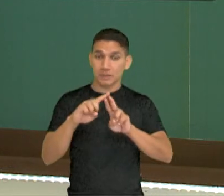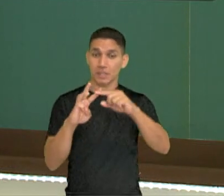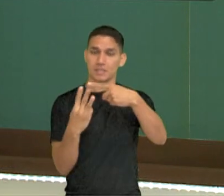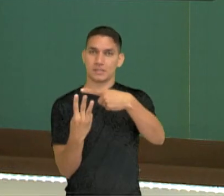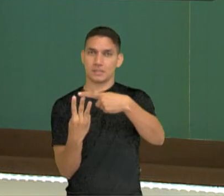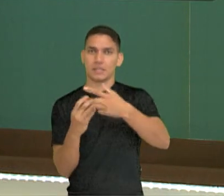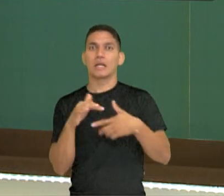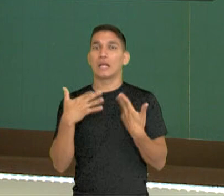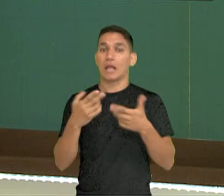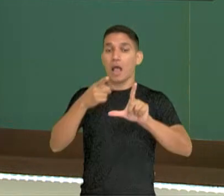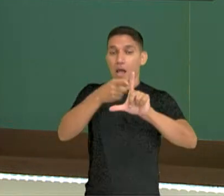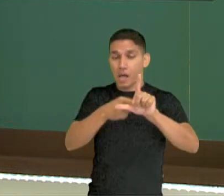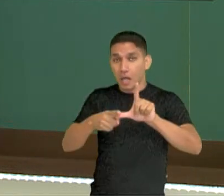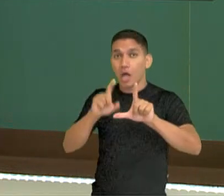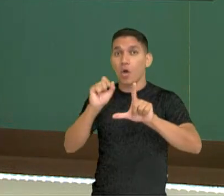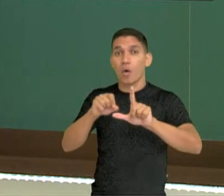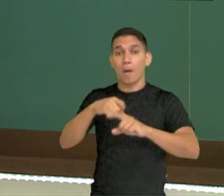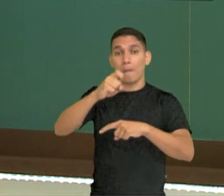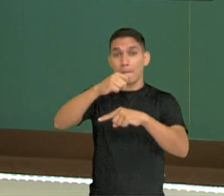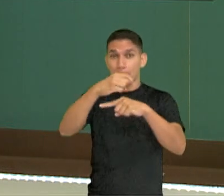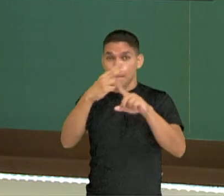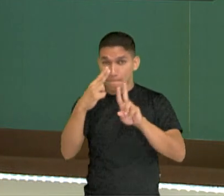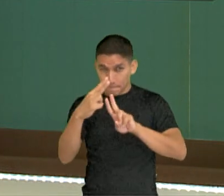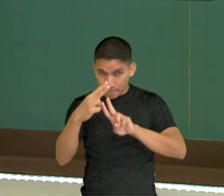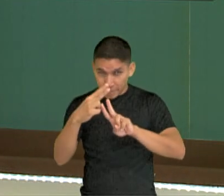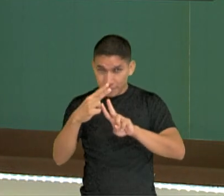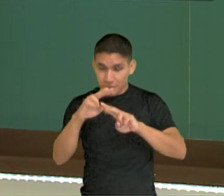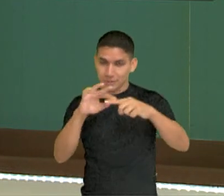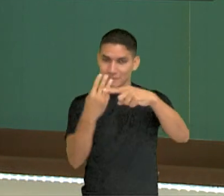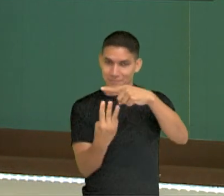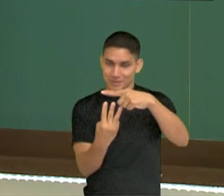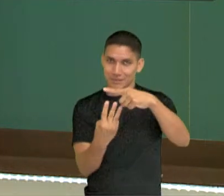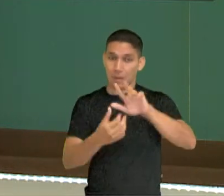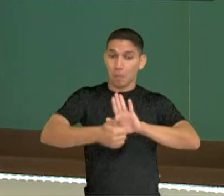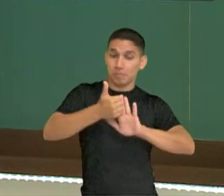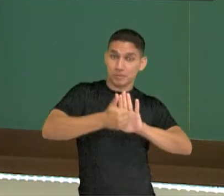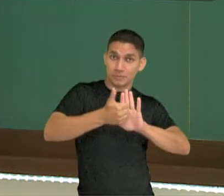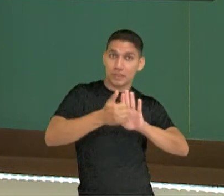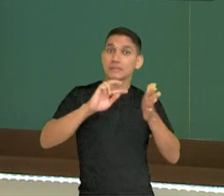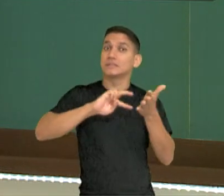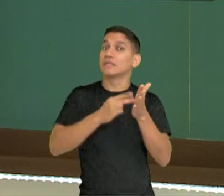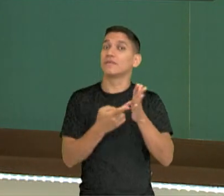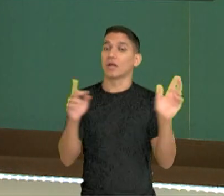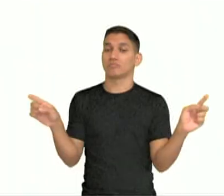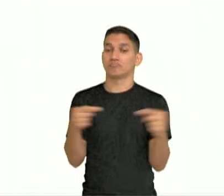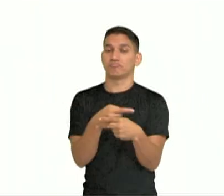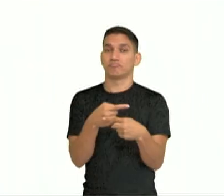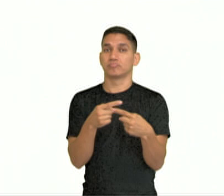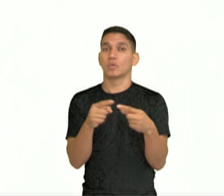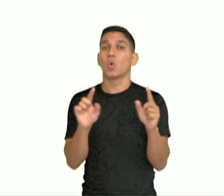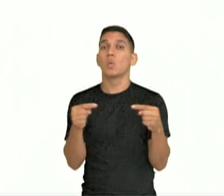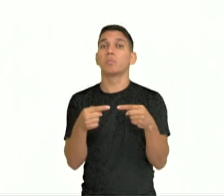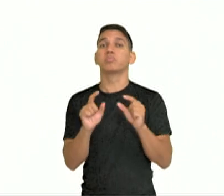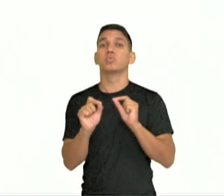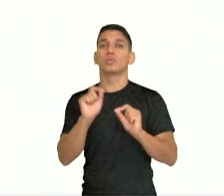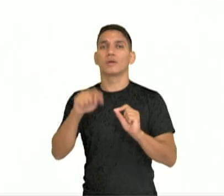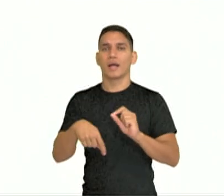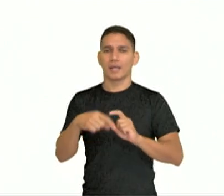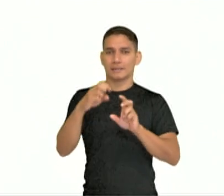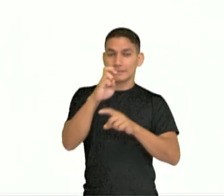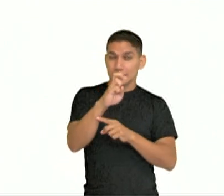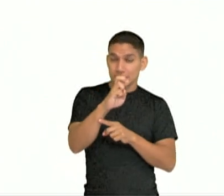um ângulo de π sobre 3 no primeiro quadrante. Ou seja, o ângulo de 5π sobre 3